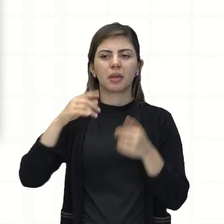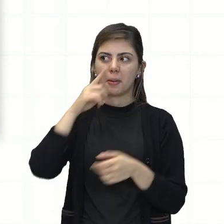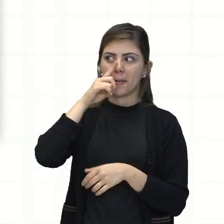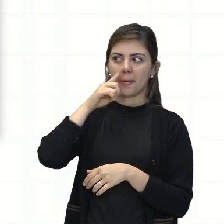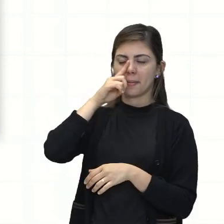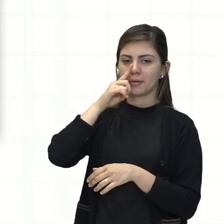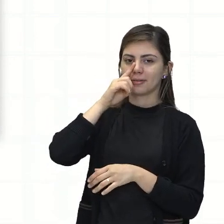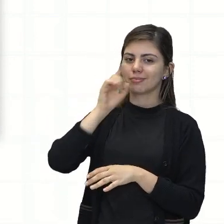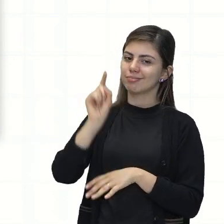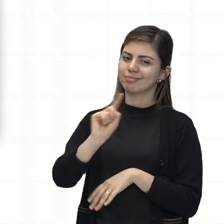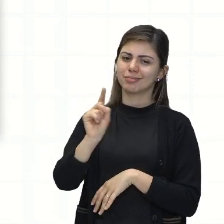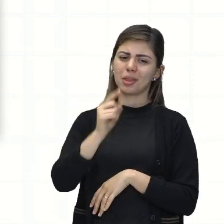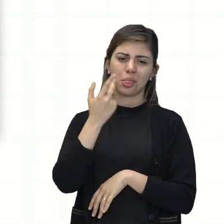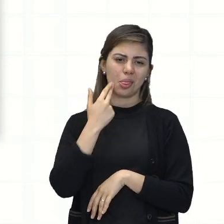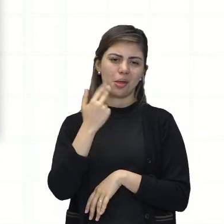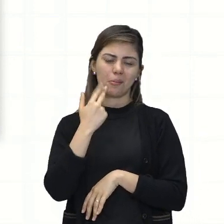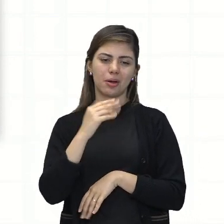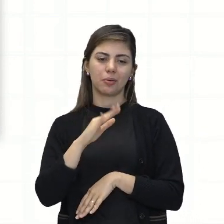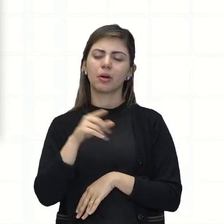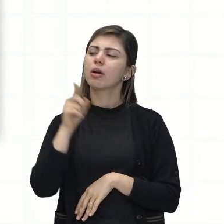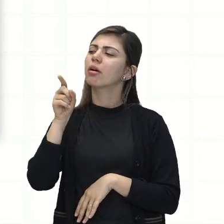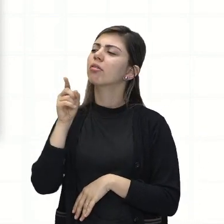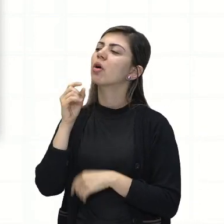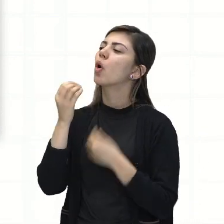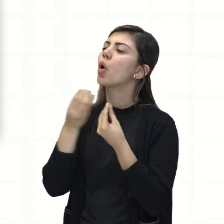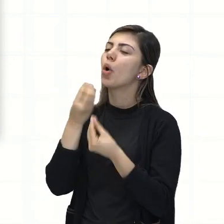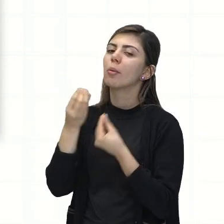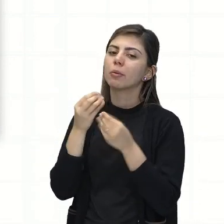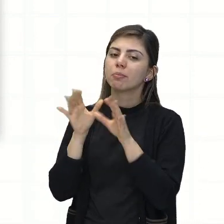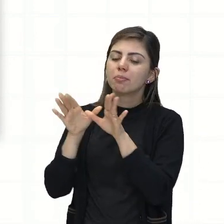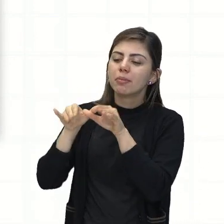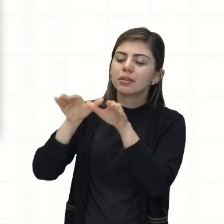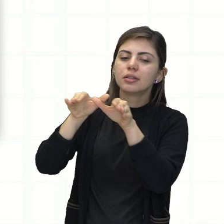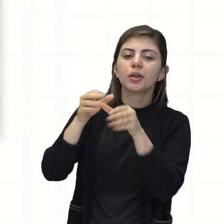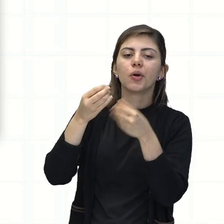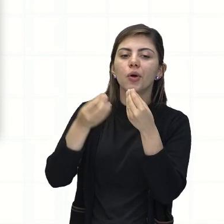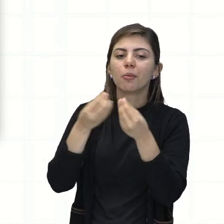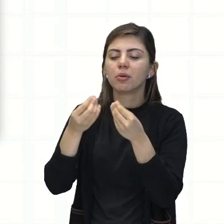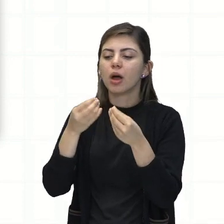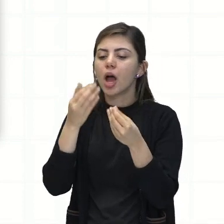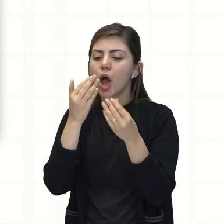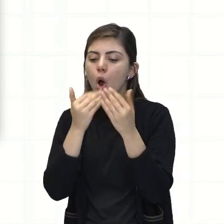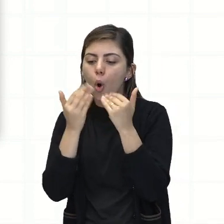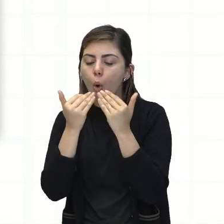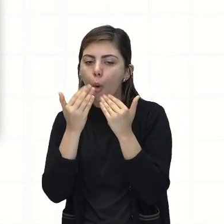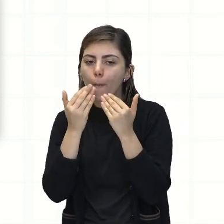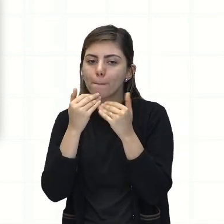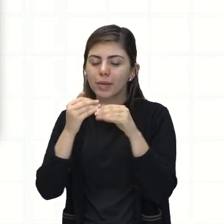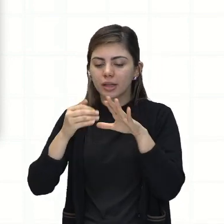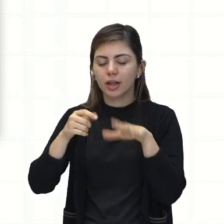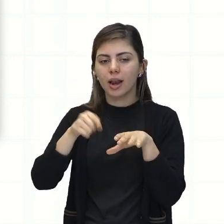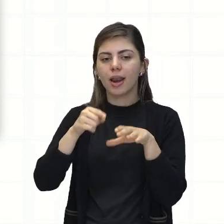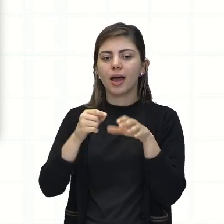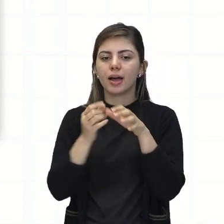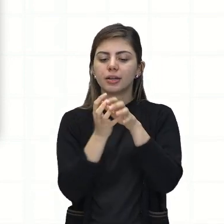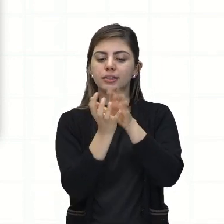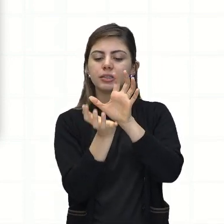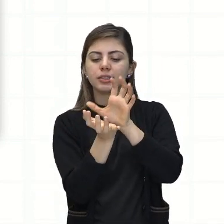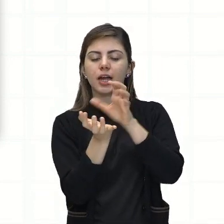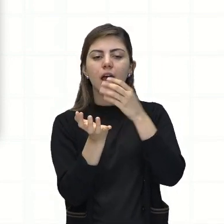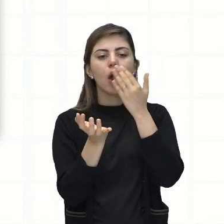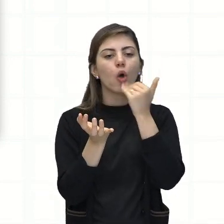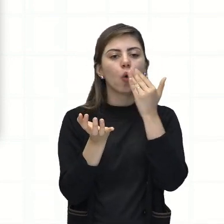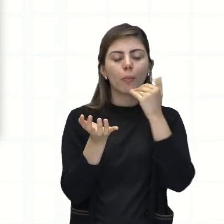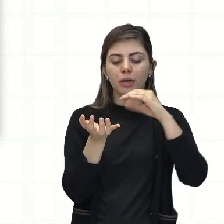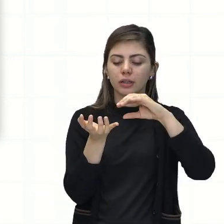normal para o pássaro palito. E o que ele está fazendo? Ele está tirando o resto de alimento ali do jacaré. Por que isso é bom para o pássaro? Porque